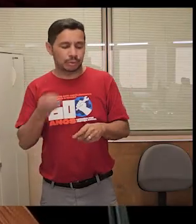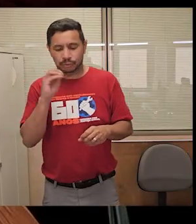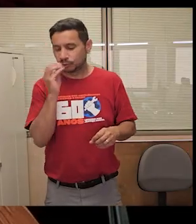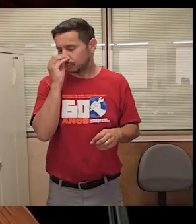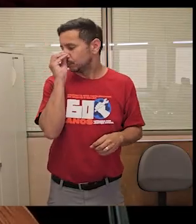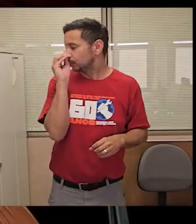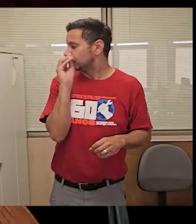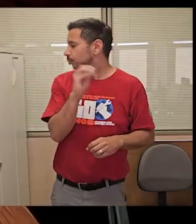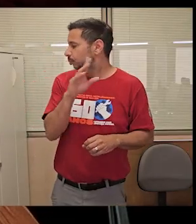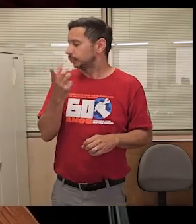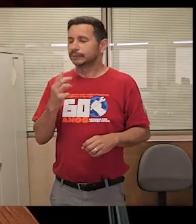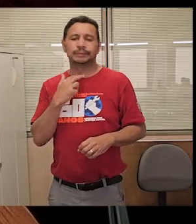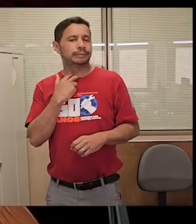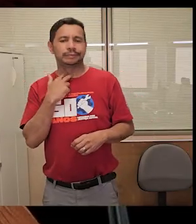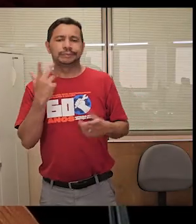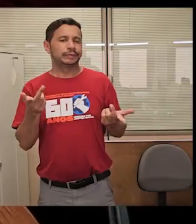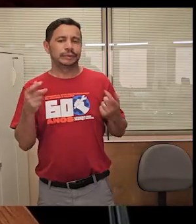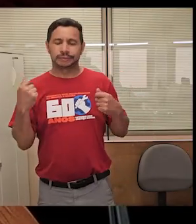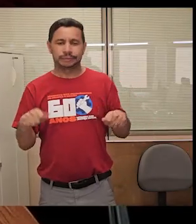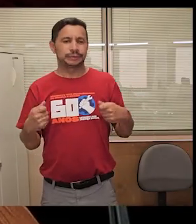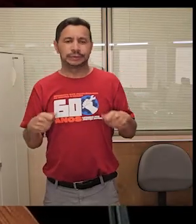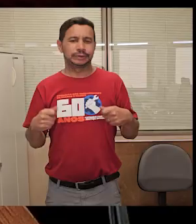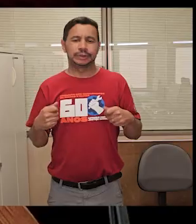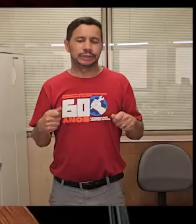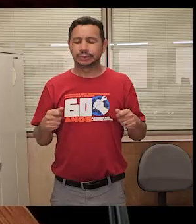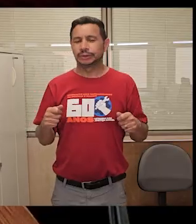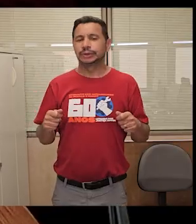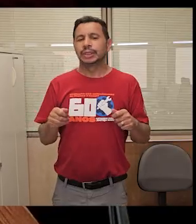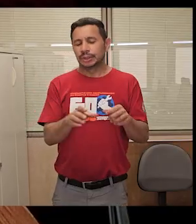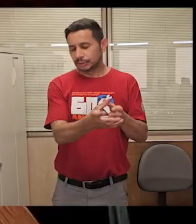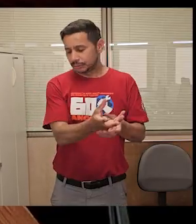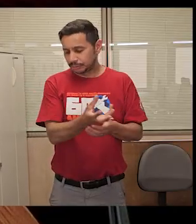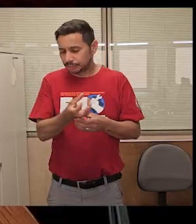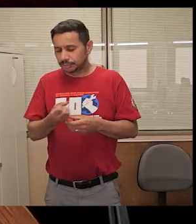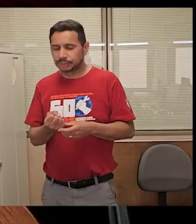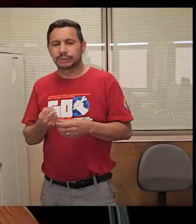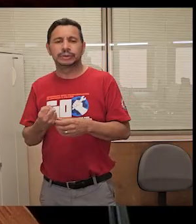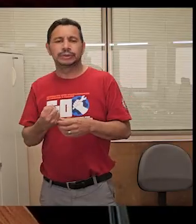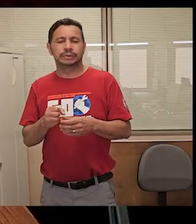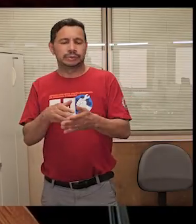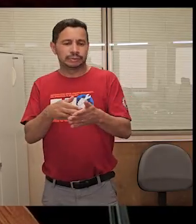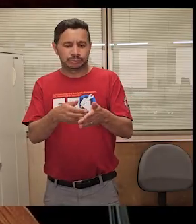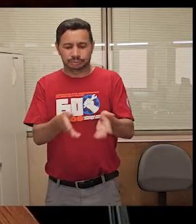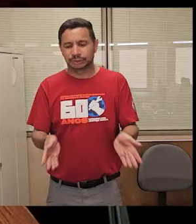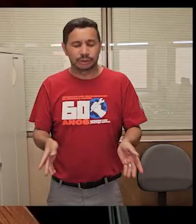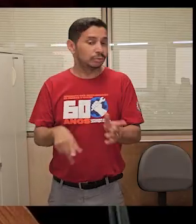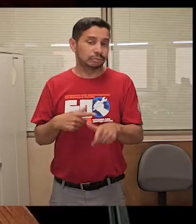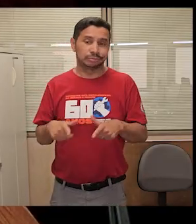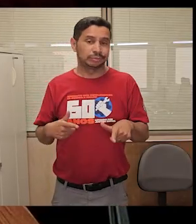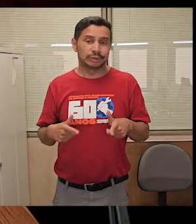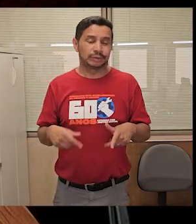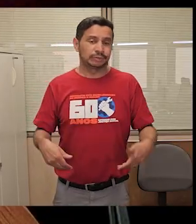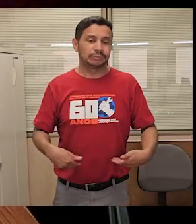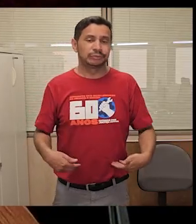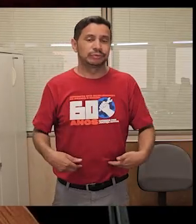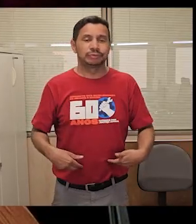outras pessoas para fazer as novas funções. Não. Porque essas pessoas que perderam o emprego, elas não podem morrer de fome.